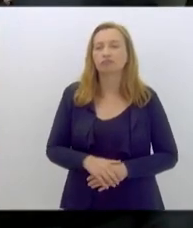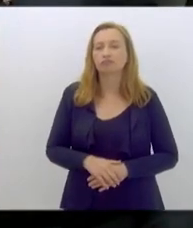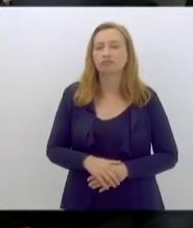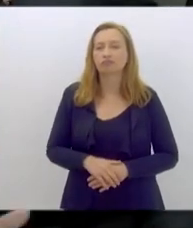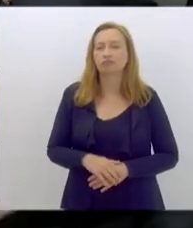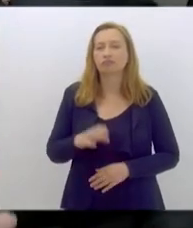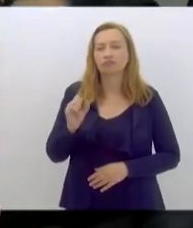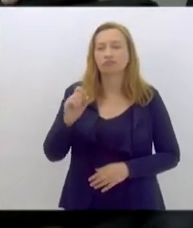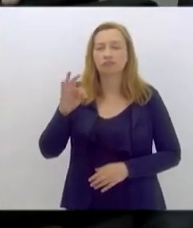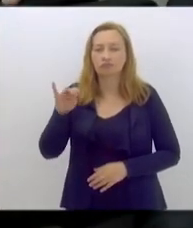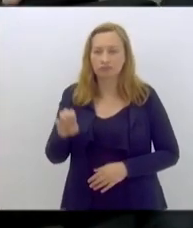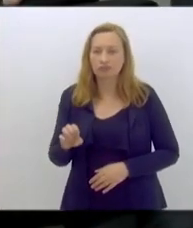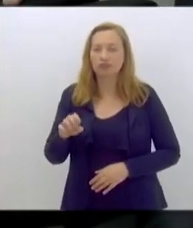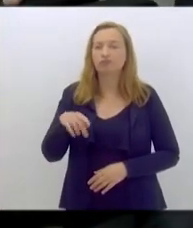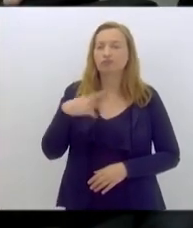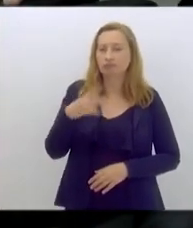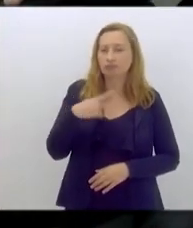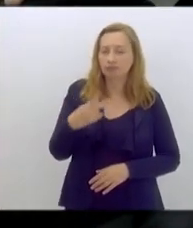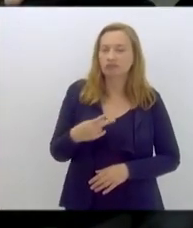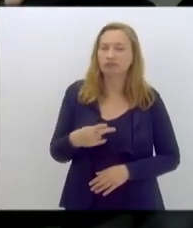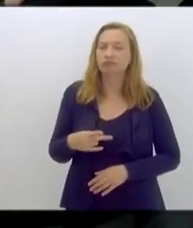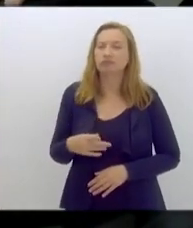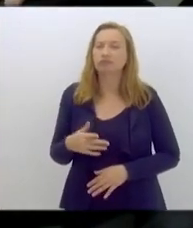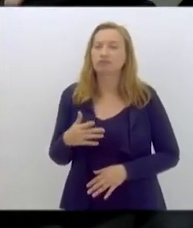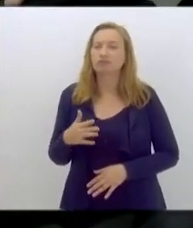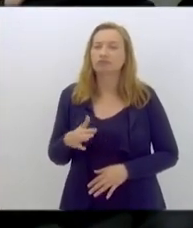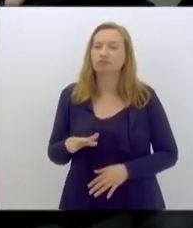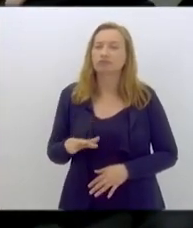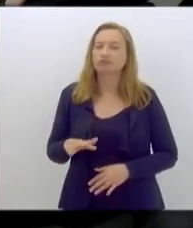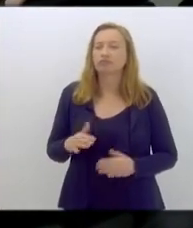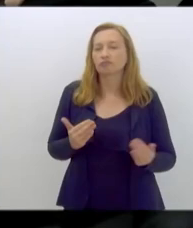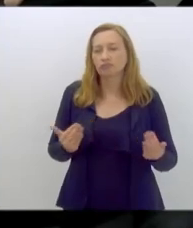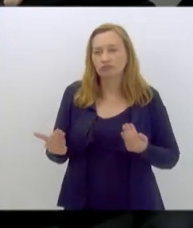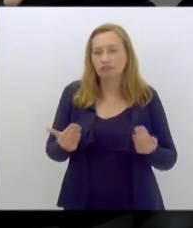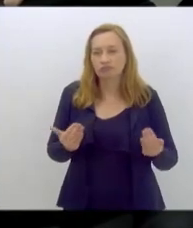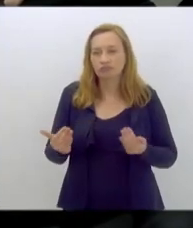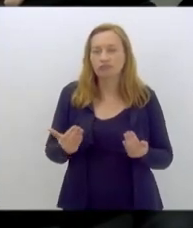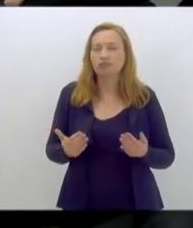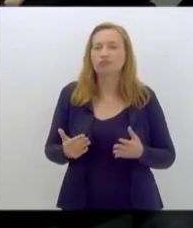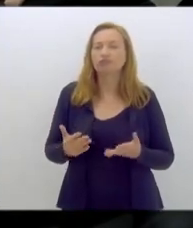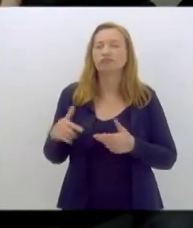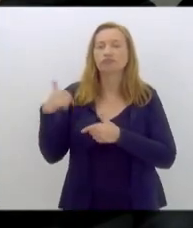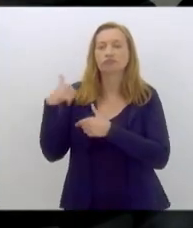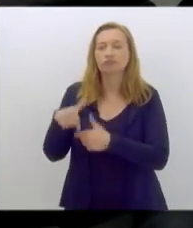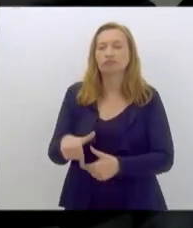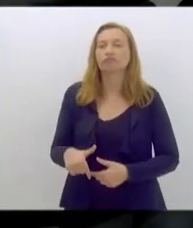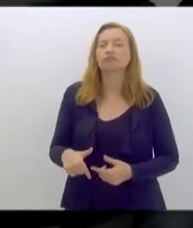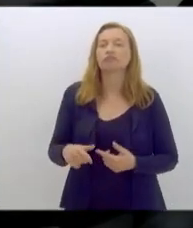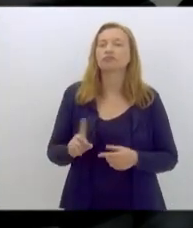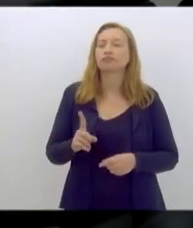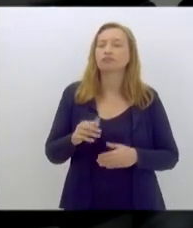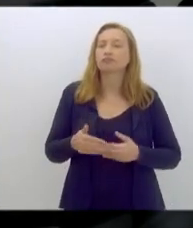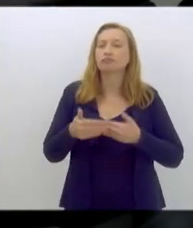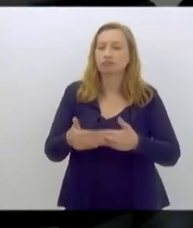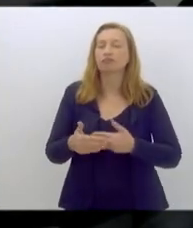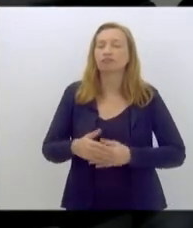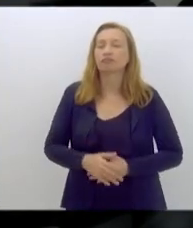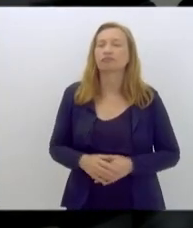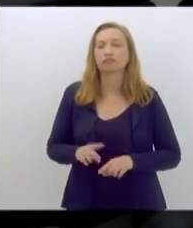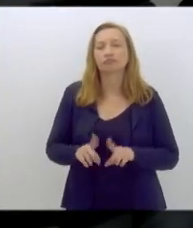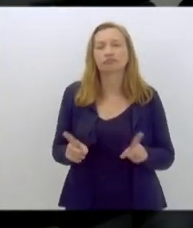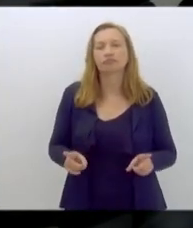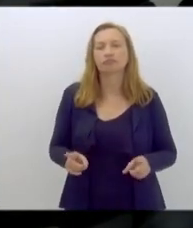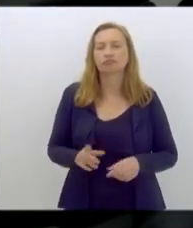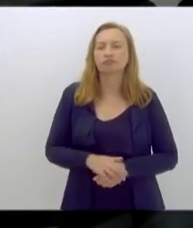que com uma Stephanie falou é uma estimativa e muitas vezes a gente faz até uma estimativa conservadora para não avançar mas